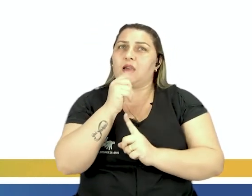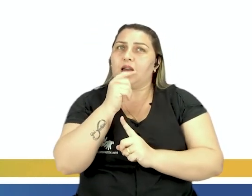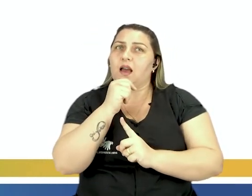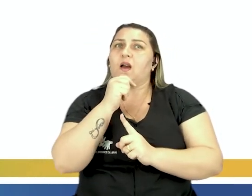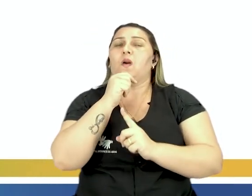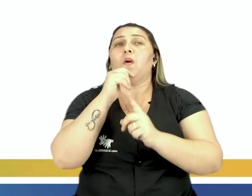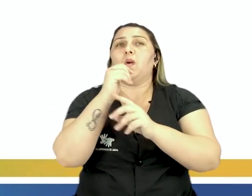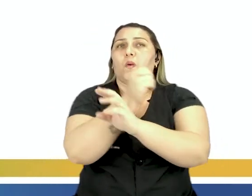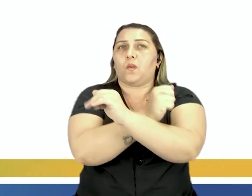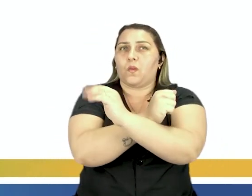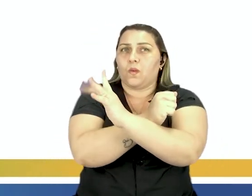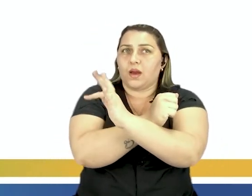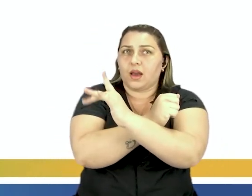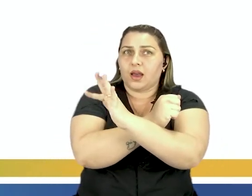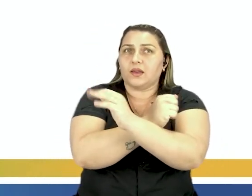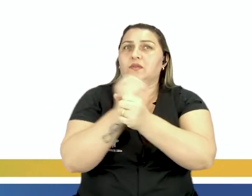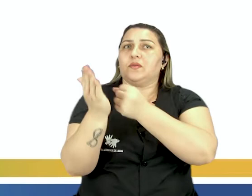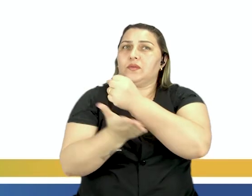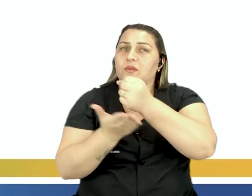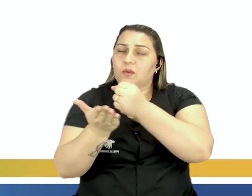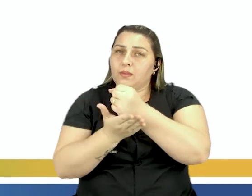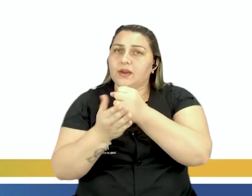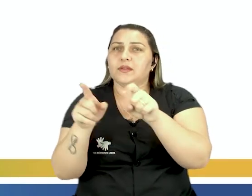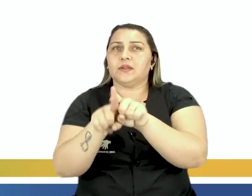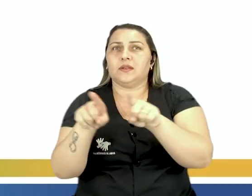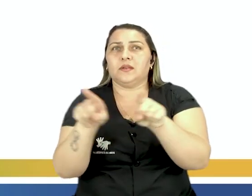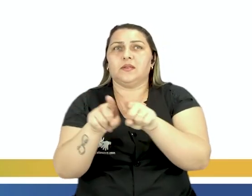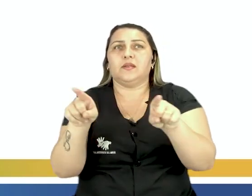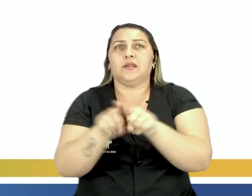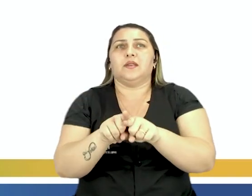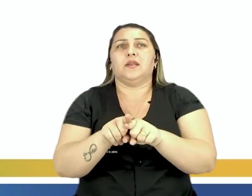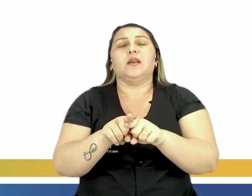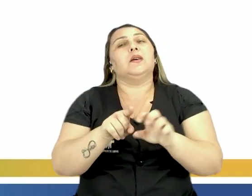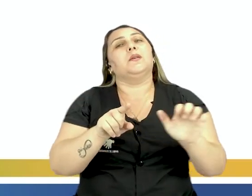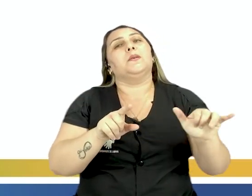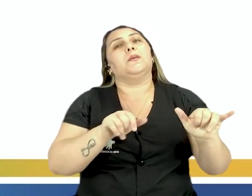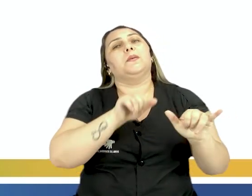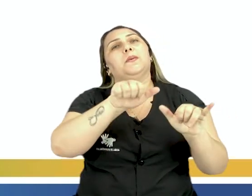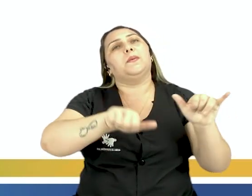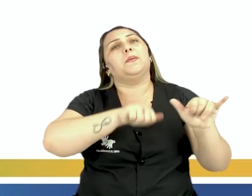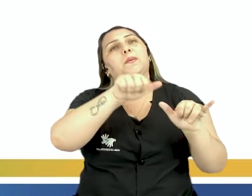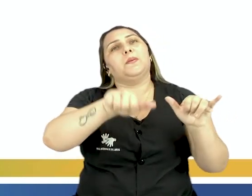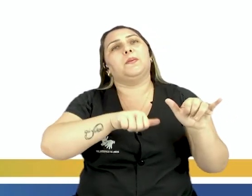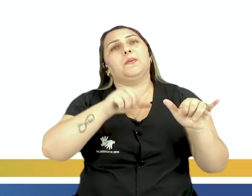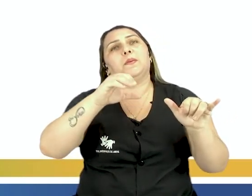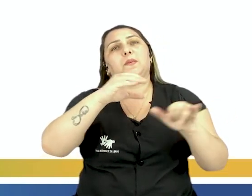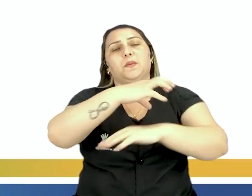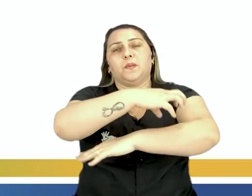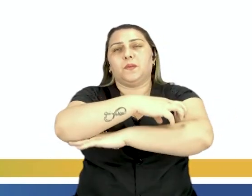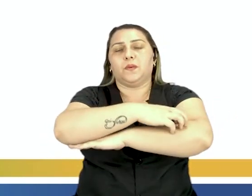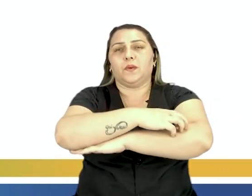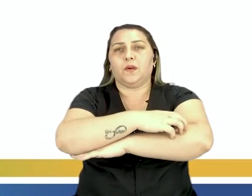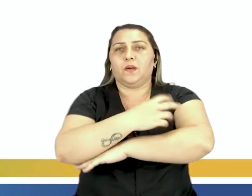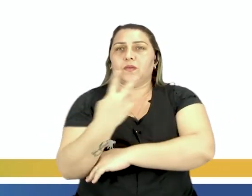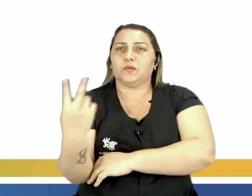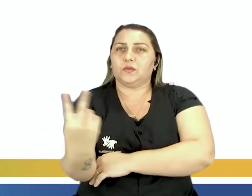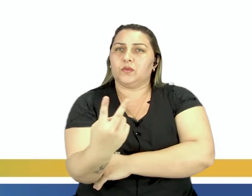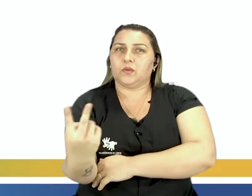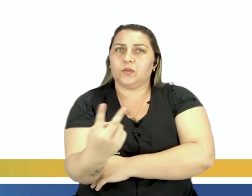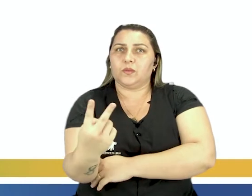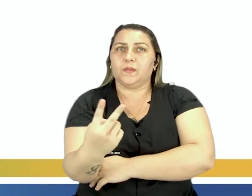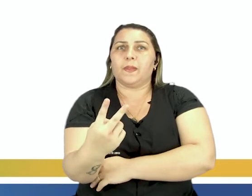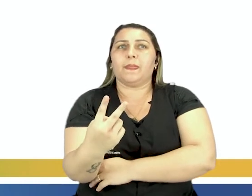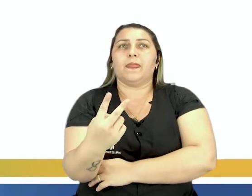ácido inorgânico, com bases inorgânicas. Elementos químicos que formam óxidos duplos, para dar uma dica para vocês, vai